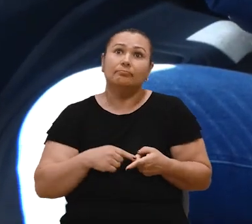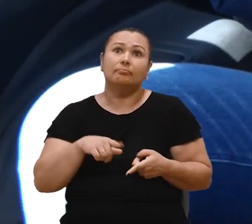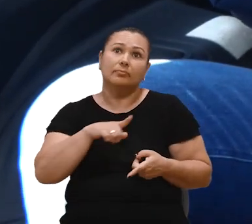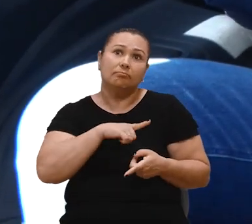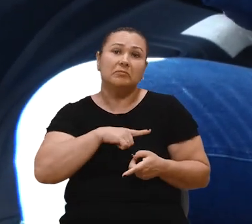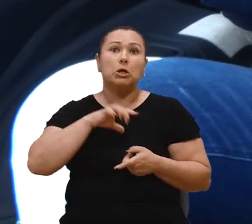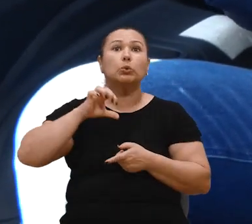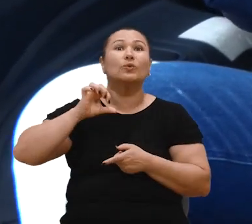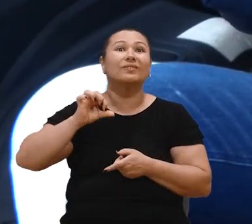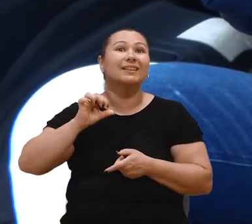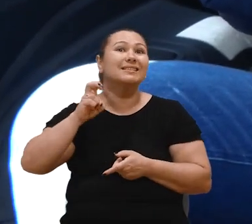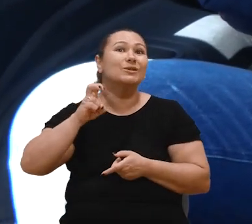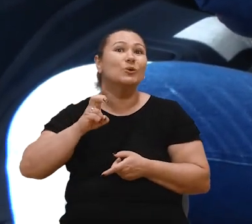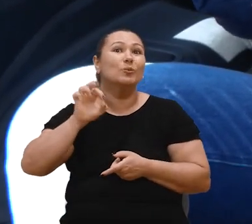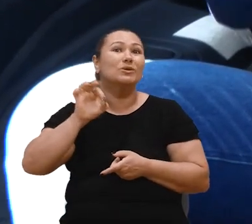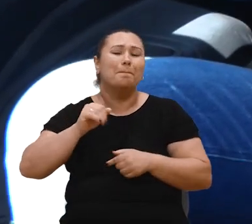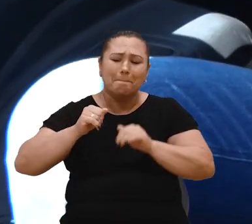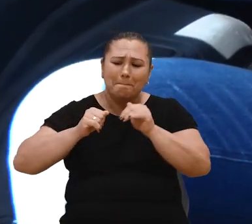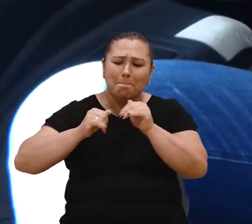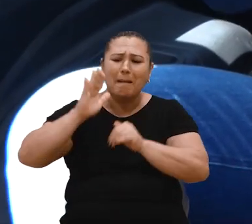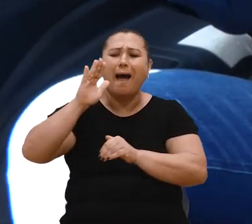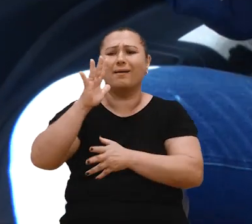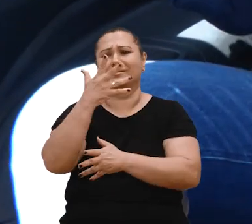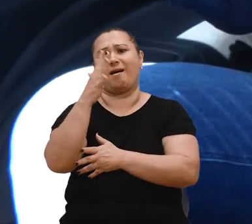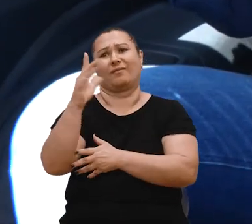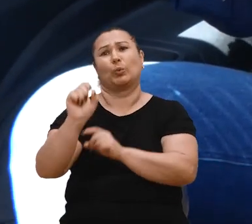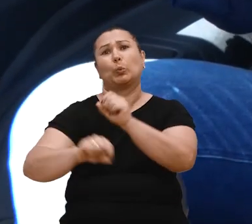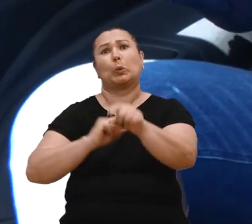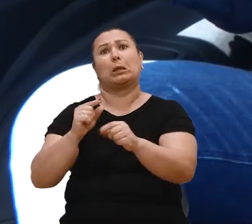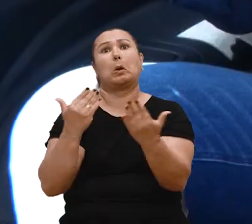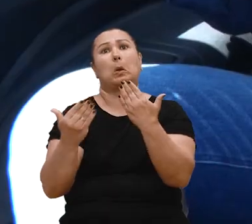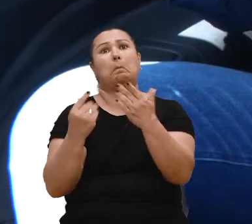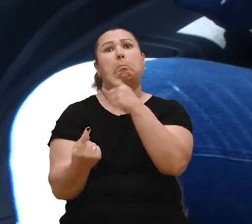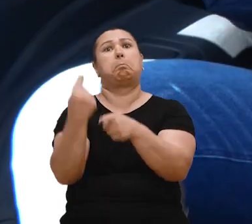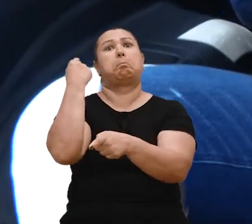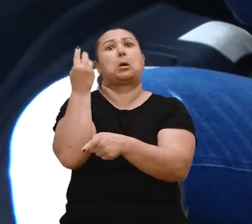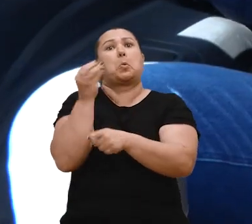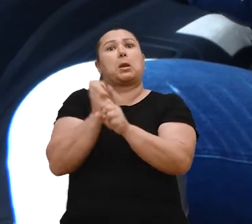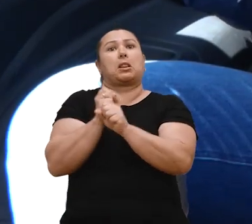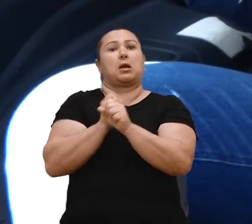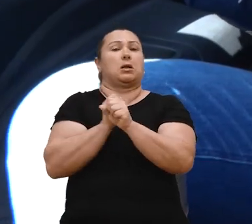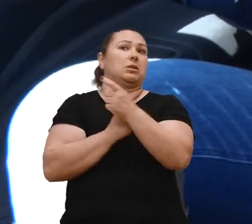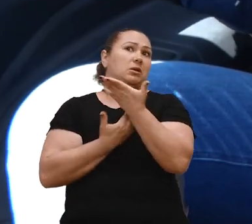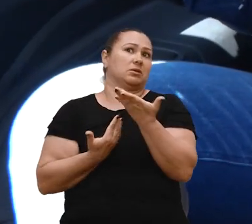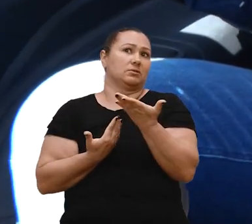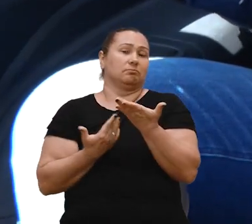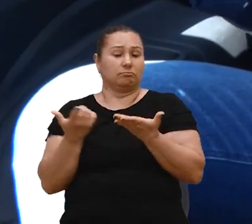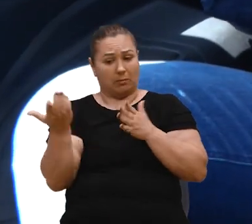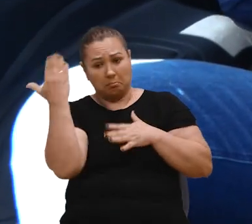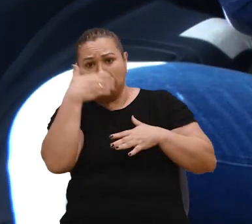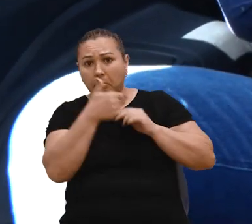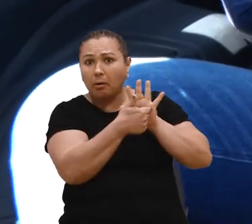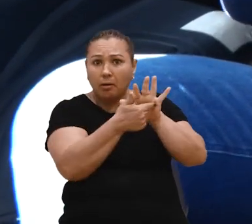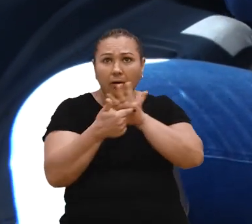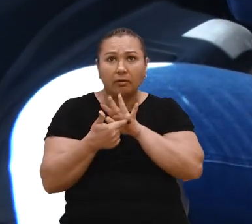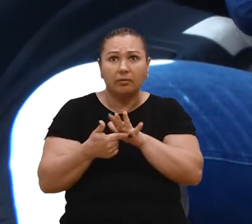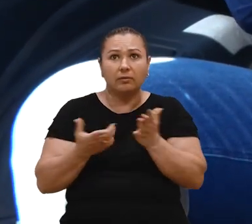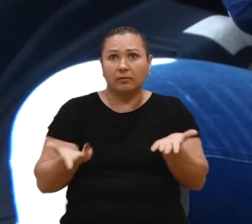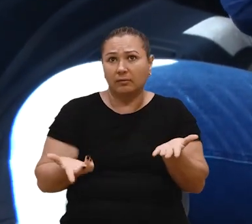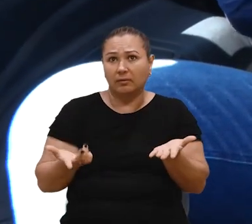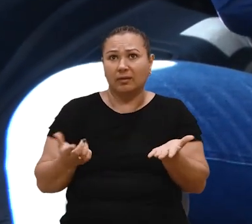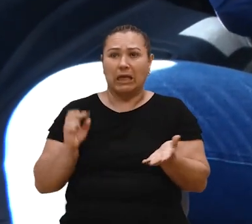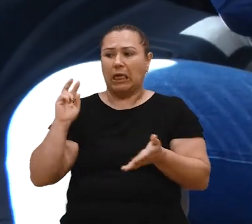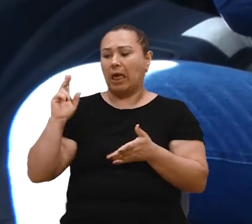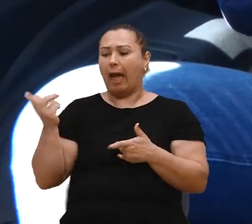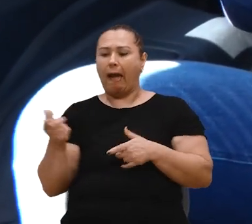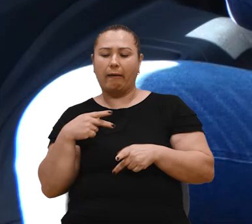temos 95% mais floresta que nós tínhamos 45 anos atrás. Tá aí para quem quiser ver. Então, essas histórias